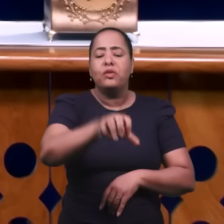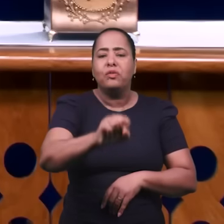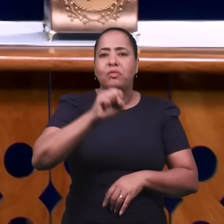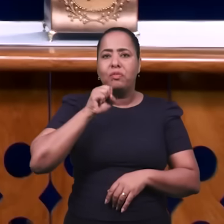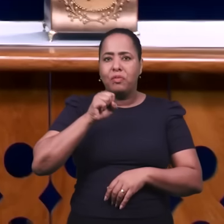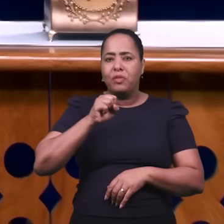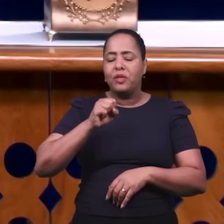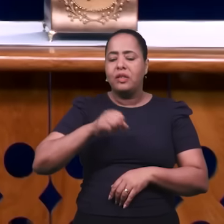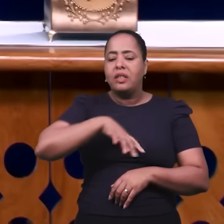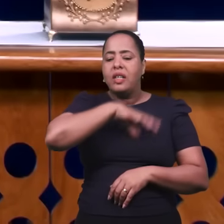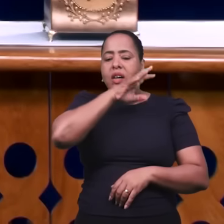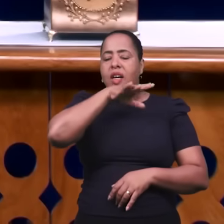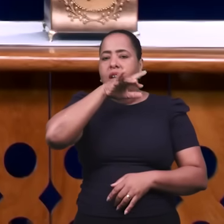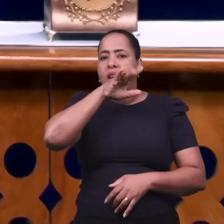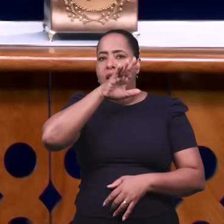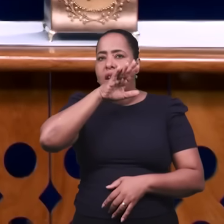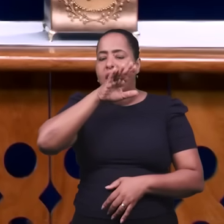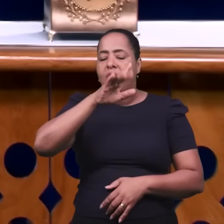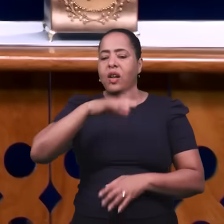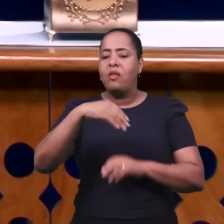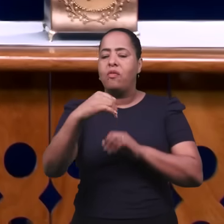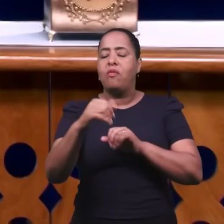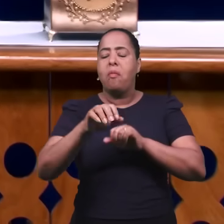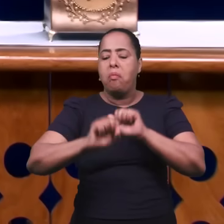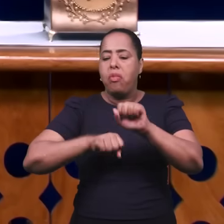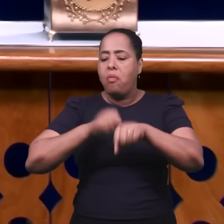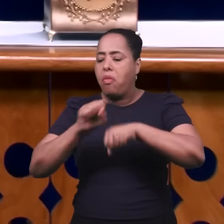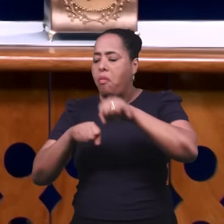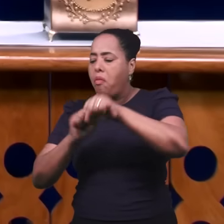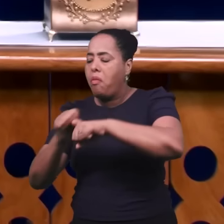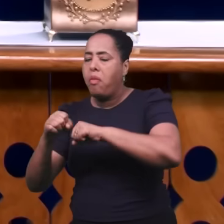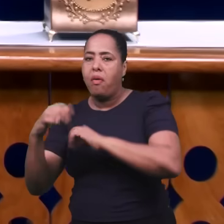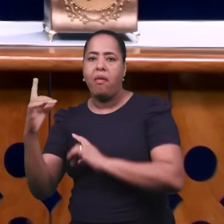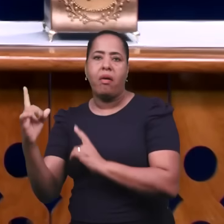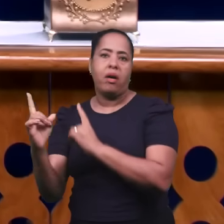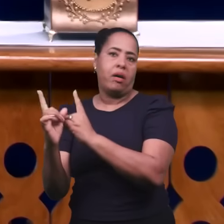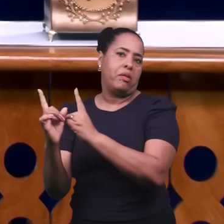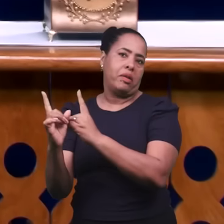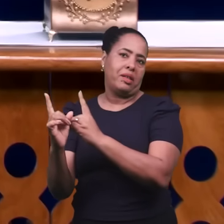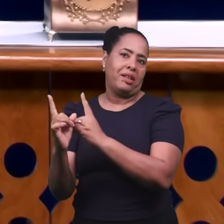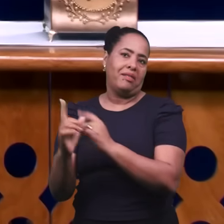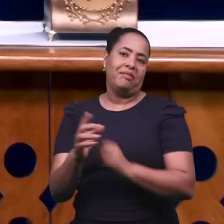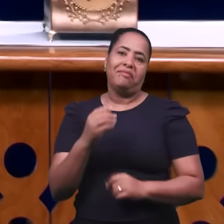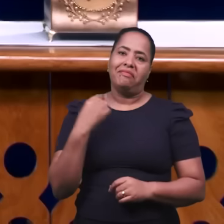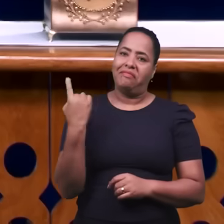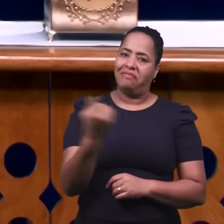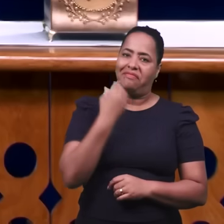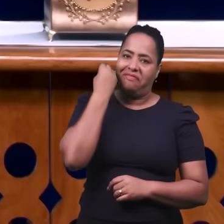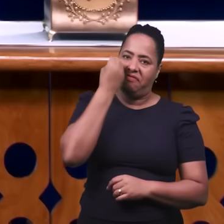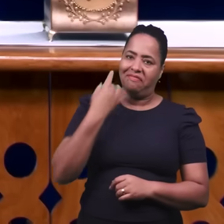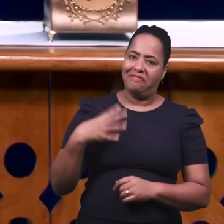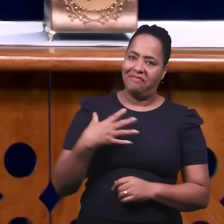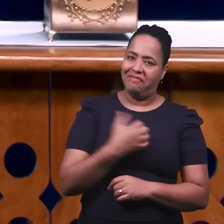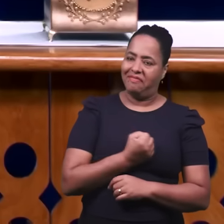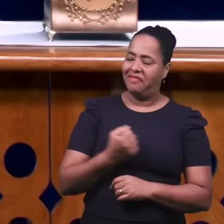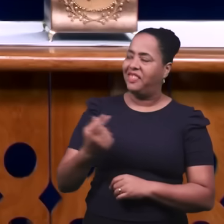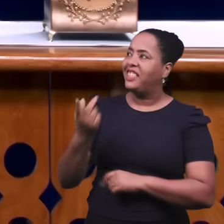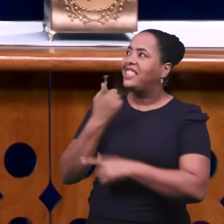o animal saiu ao seu encontro. Essa é a nossa grande experiência de salvação. Quando nós fomos